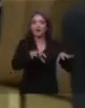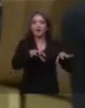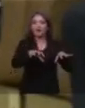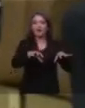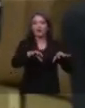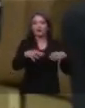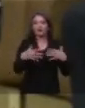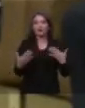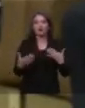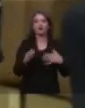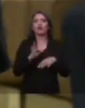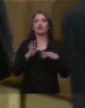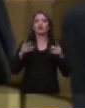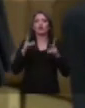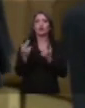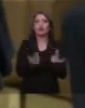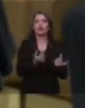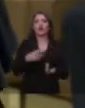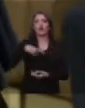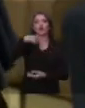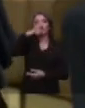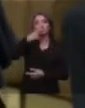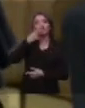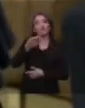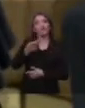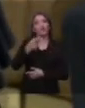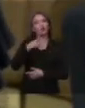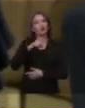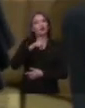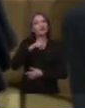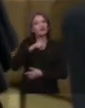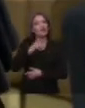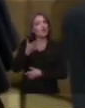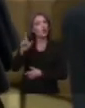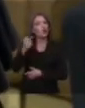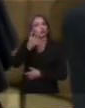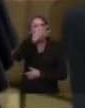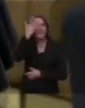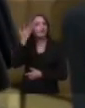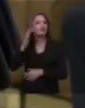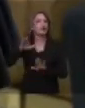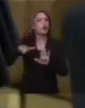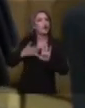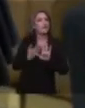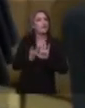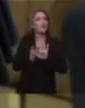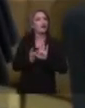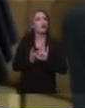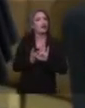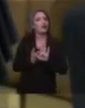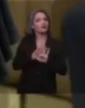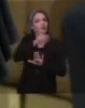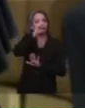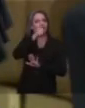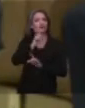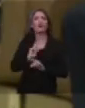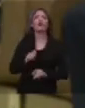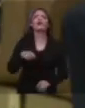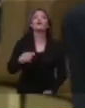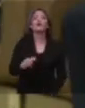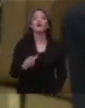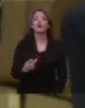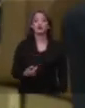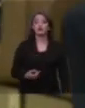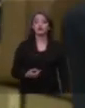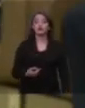ouvi o ministro Gilmar Mendes falar assim, existe mais alguém. Quem é esse alguém que está por trás disso tudo? A quem